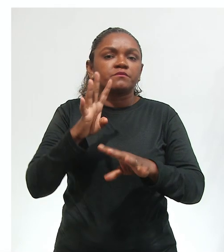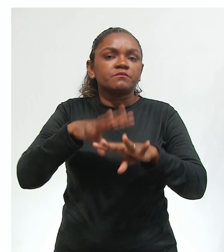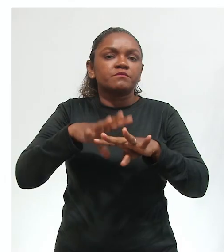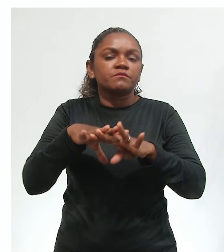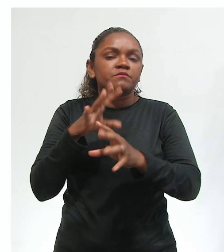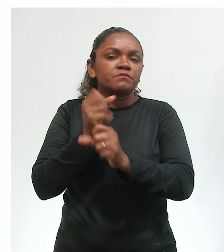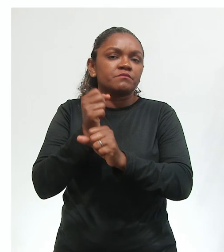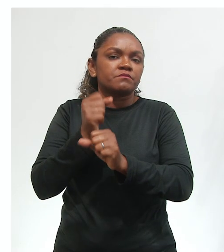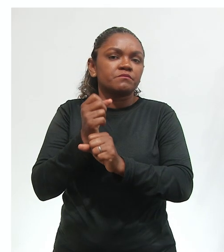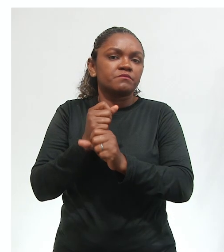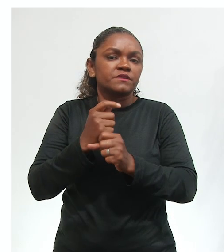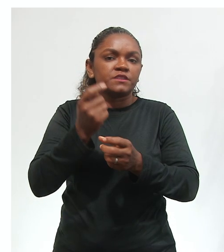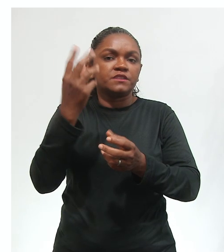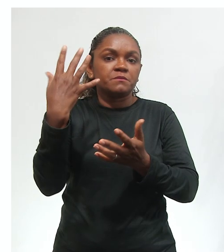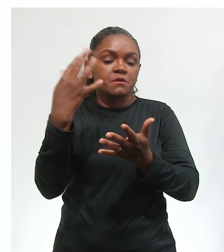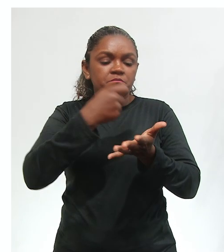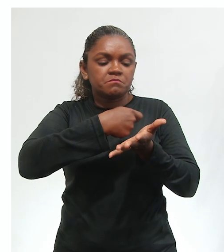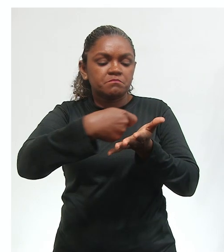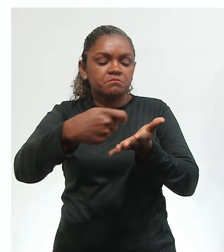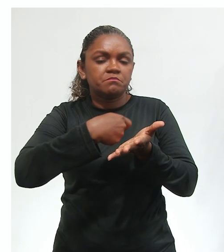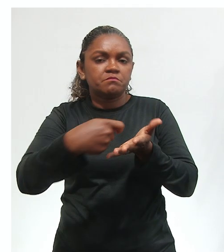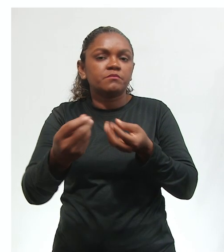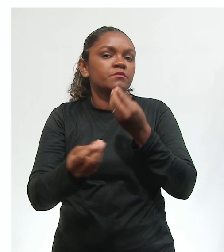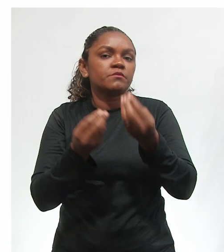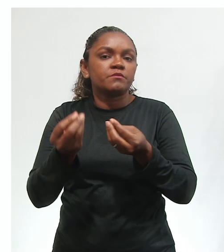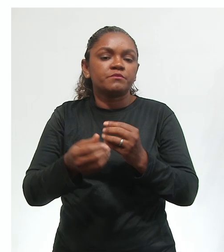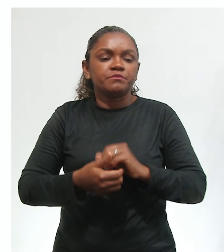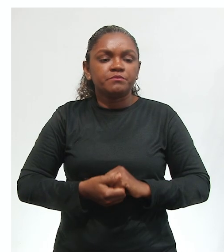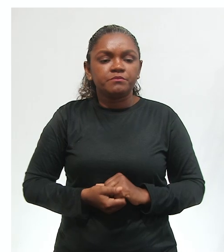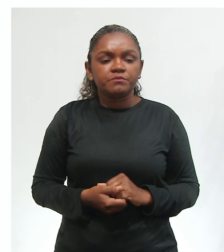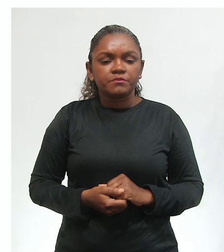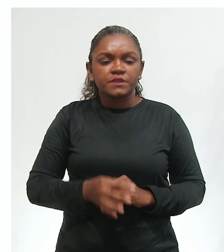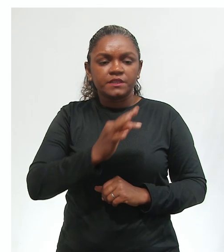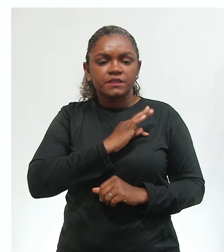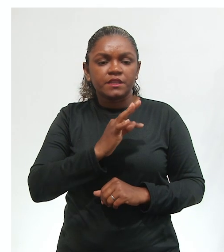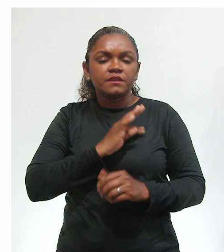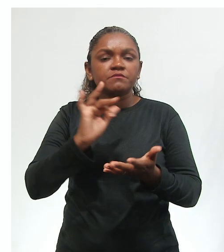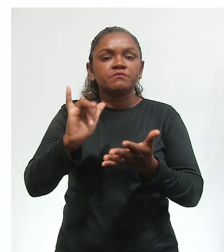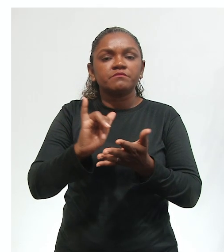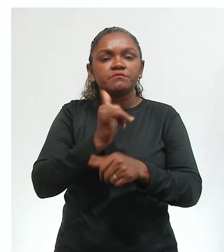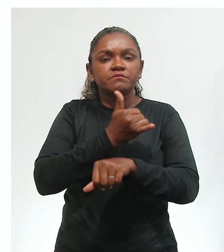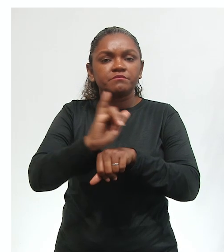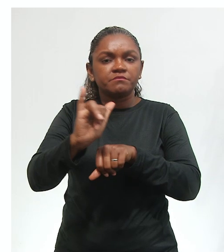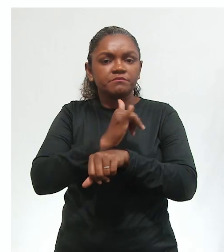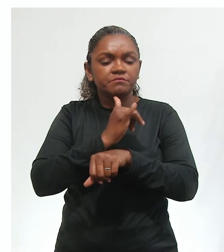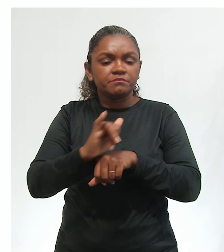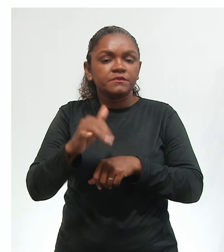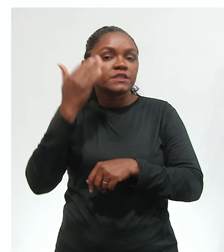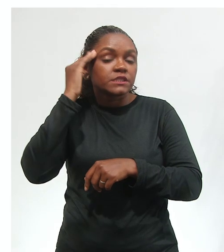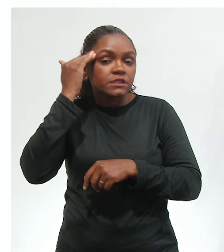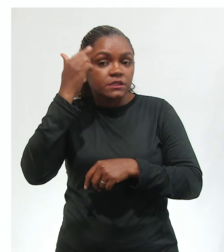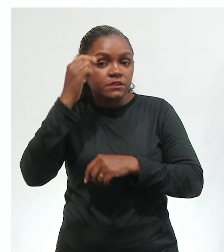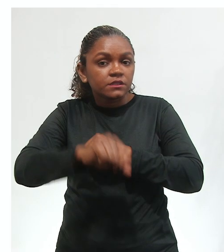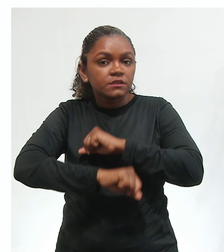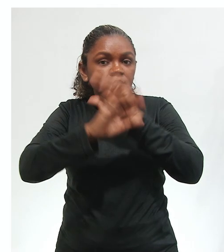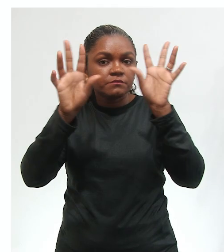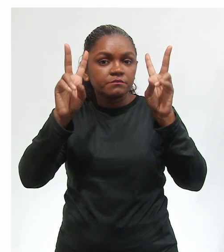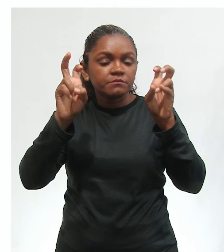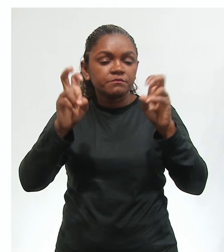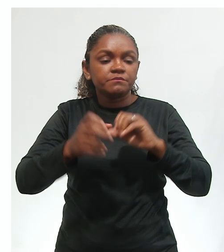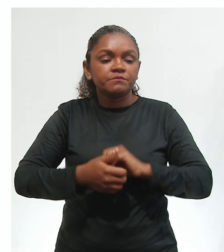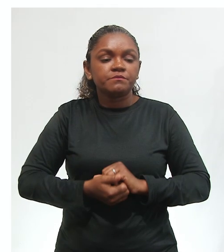entendimento. Muito mais do que a técnica, é a compreensão do que se faz. A liberdade de expressão, encorajar